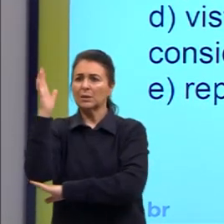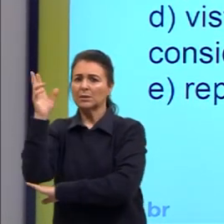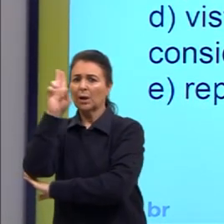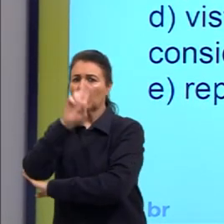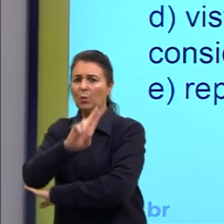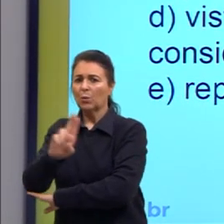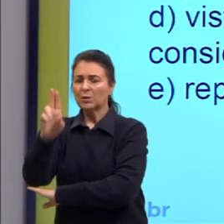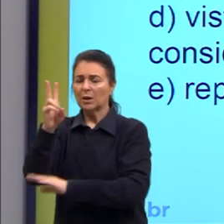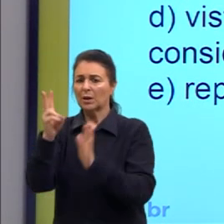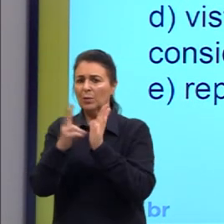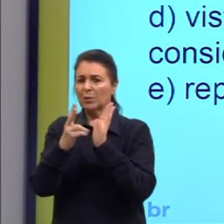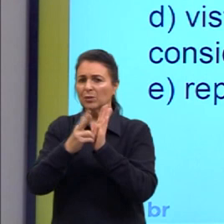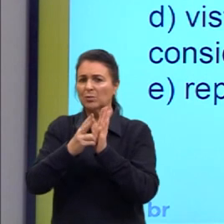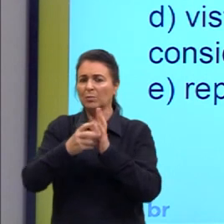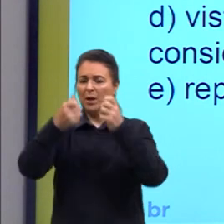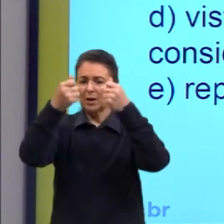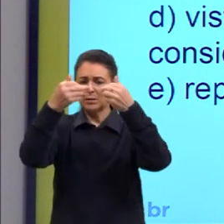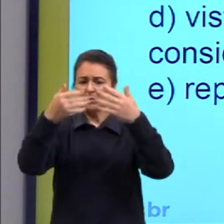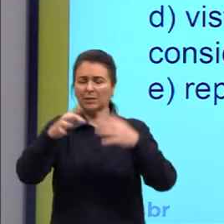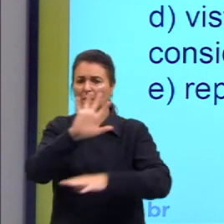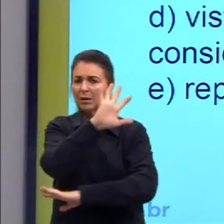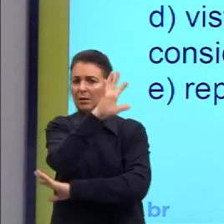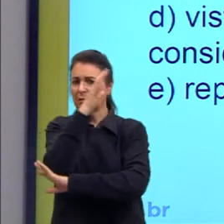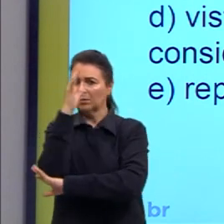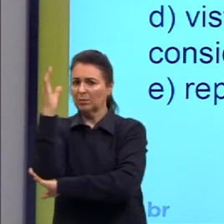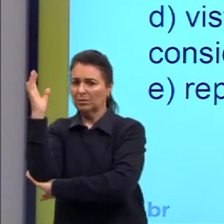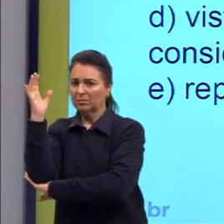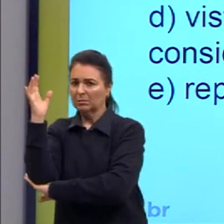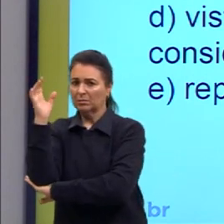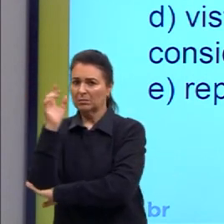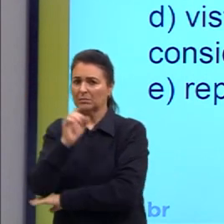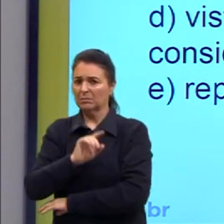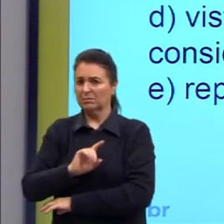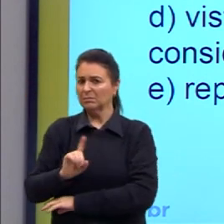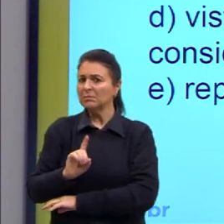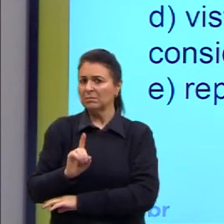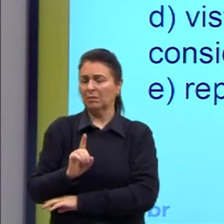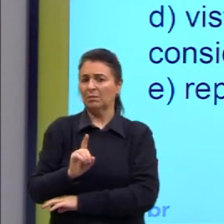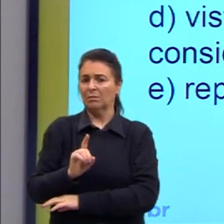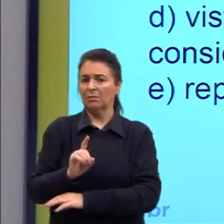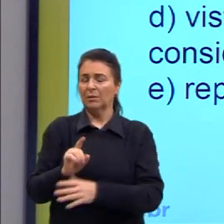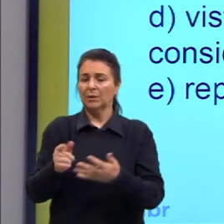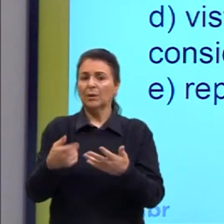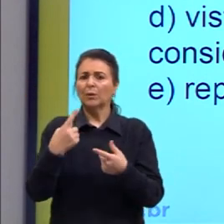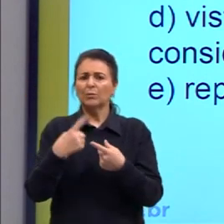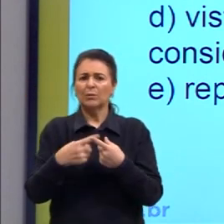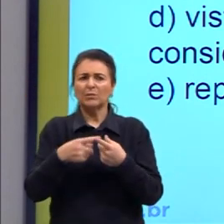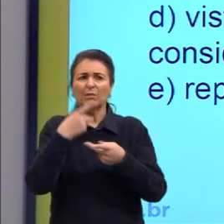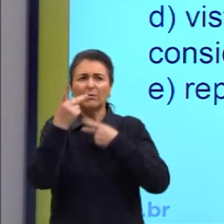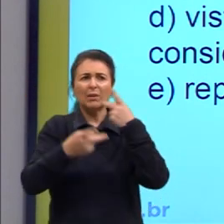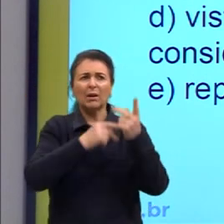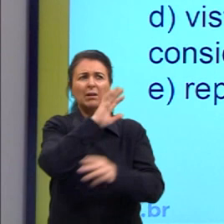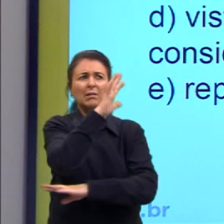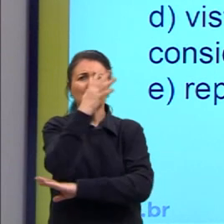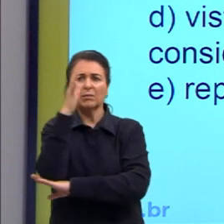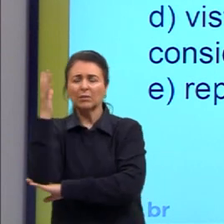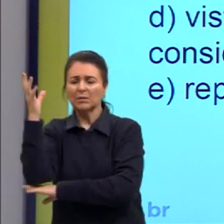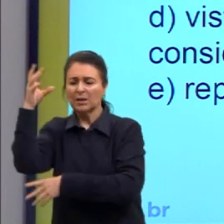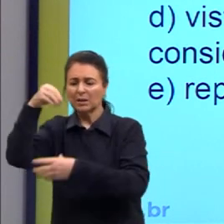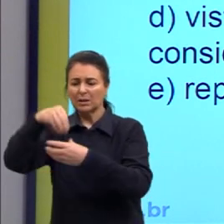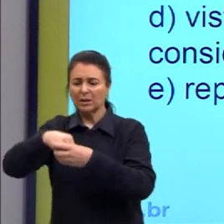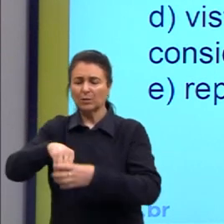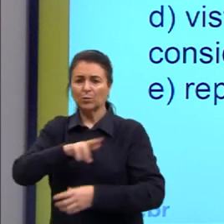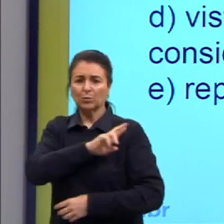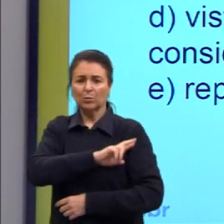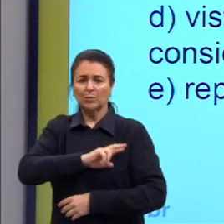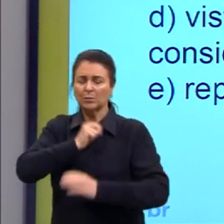apenas para falar da natureza eu acredito que não né Não é ele não é um pretexto para falar na natureza porque falar sobre a natureza dentro do